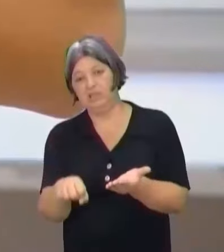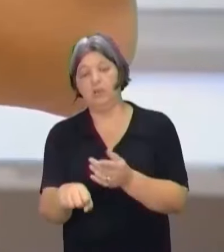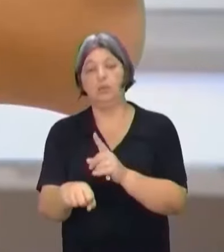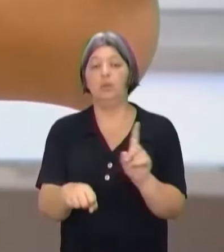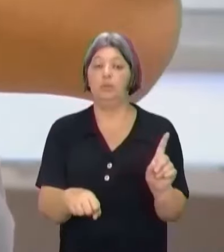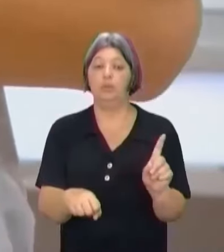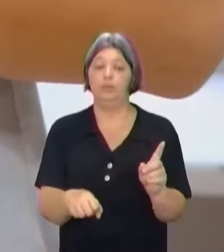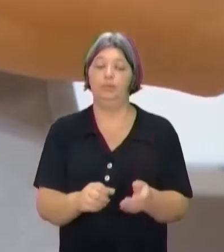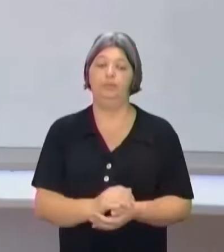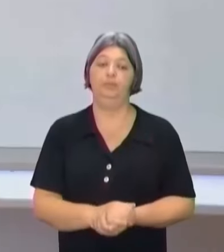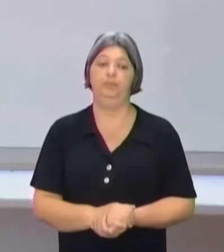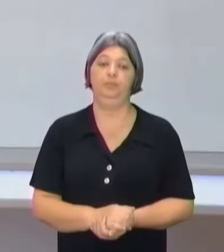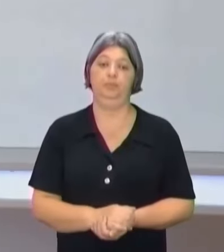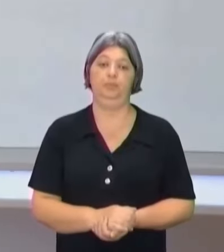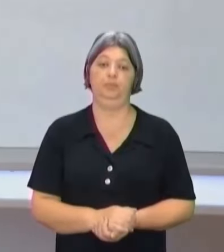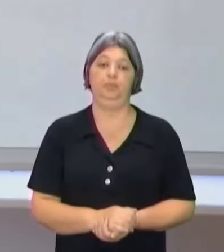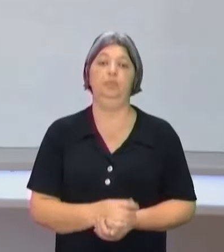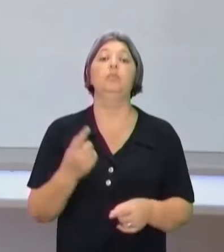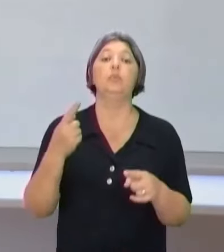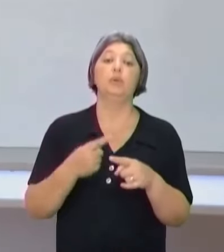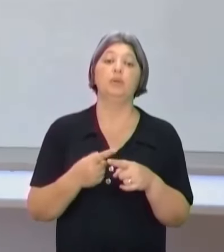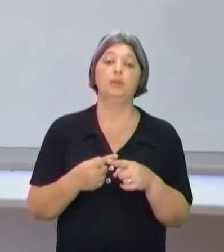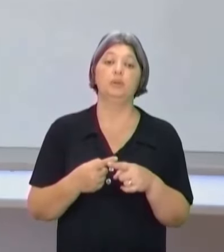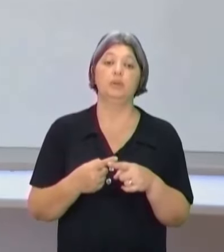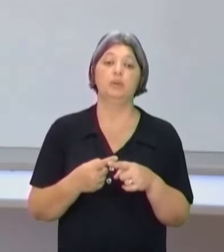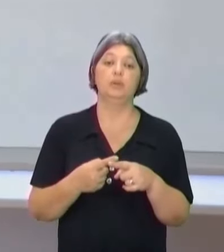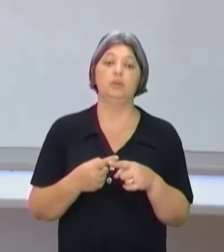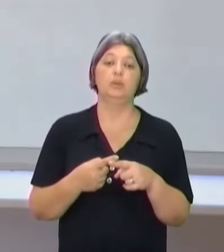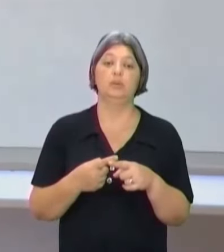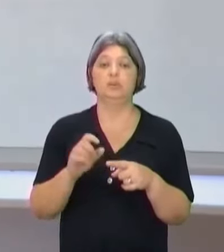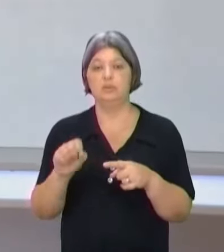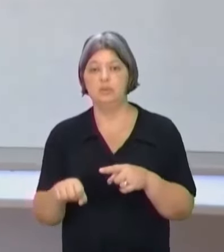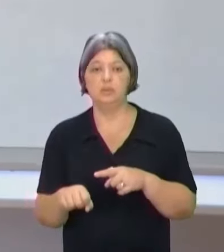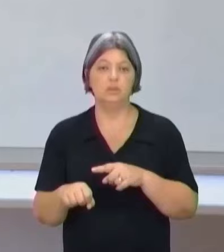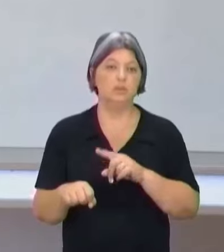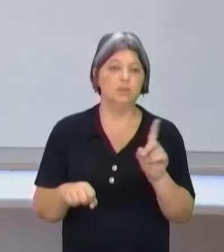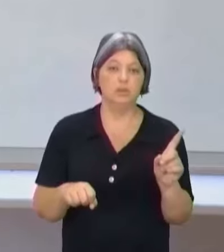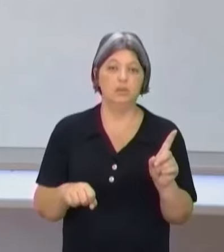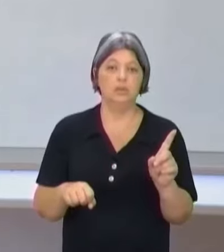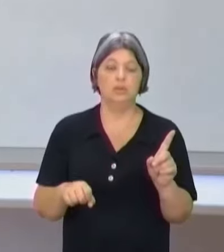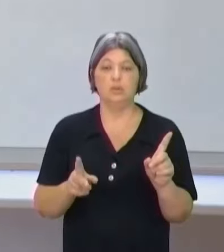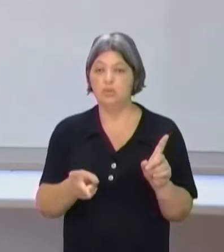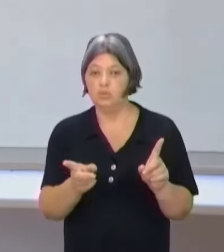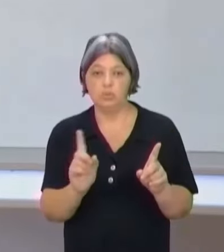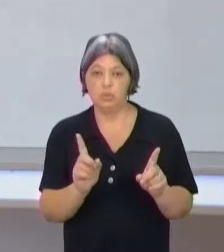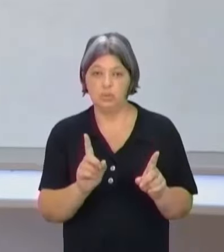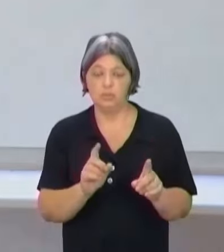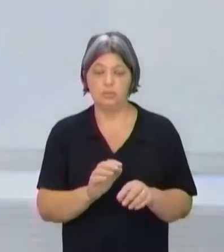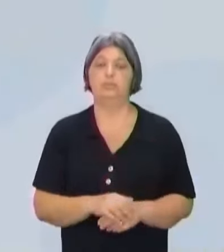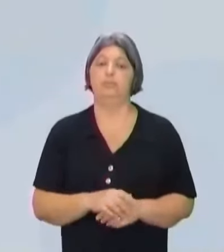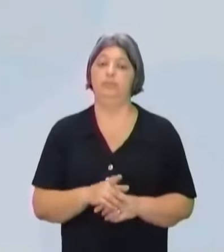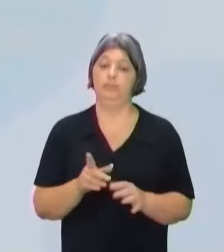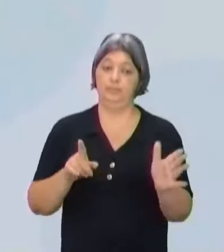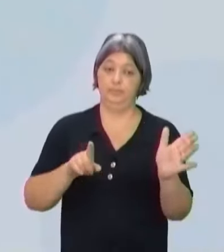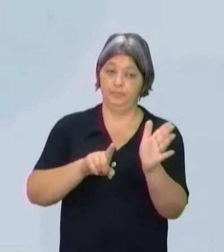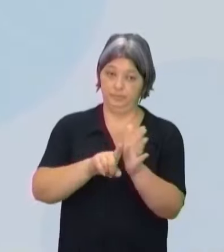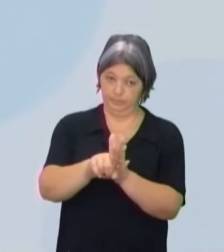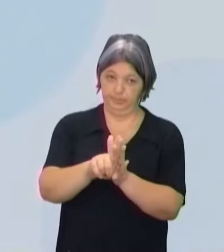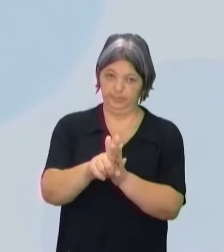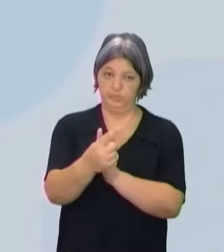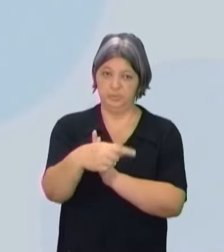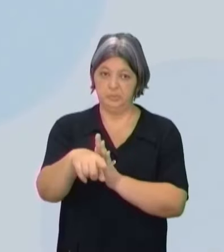não? Por quê? Se mantém? Não se mantém? Então aí eu estou jogando para vocês uma pergunta para